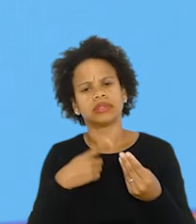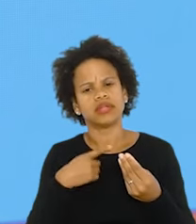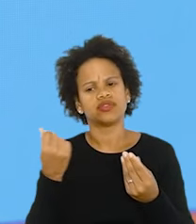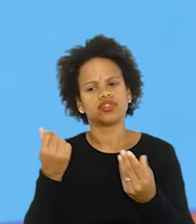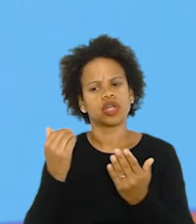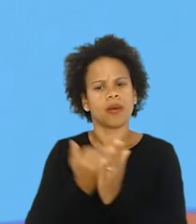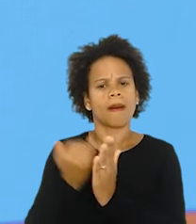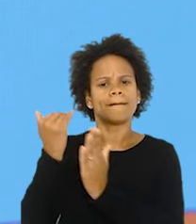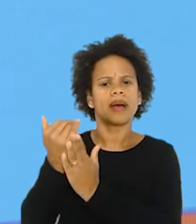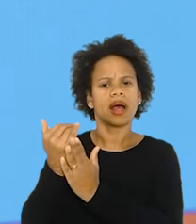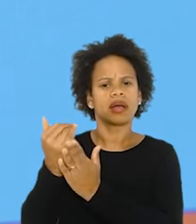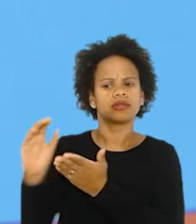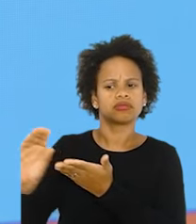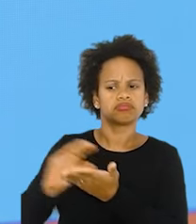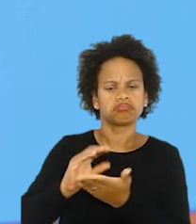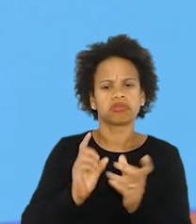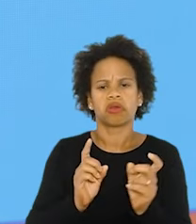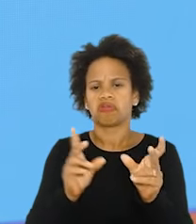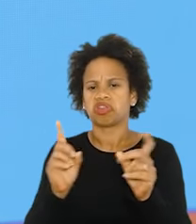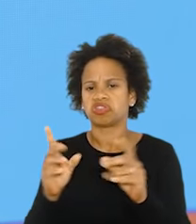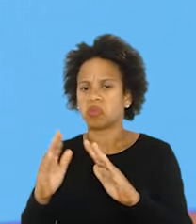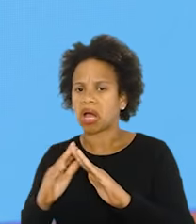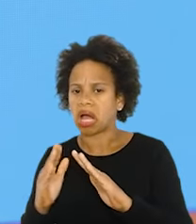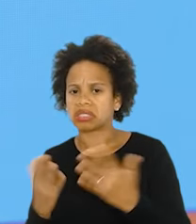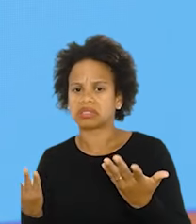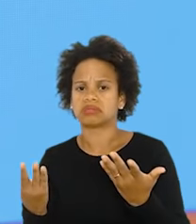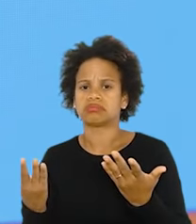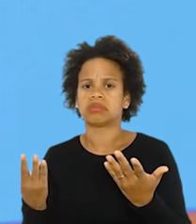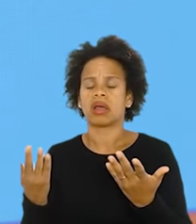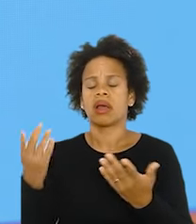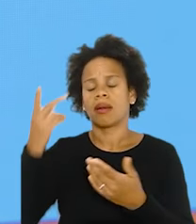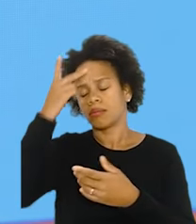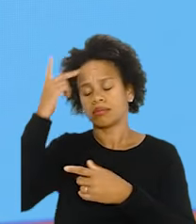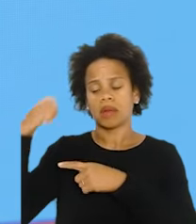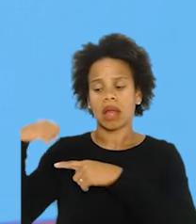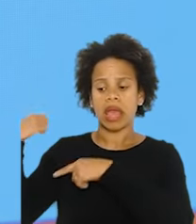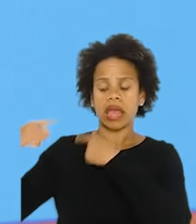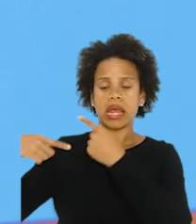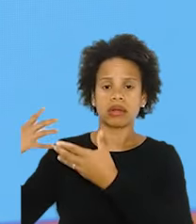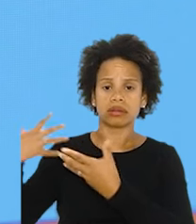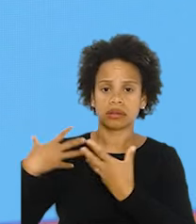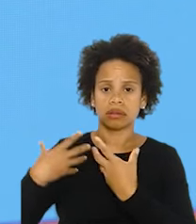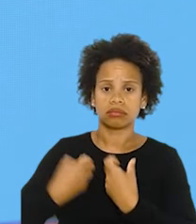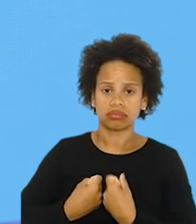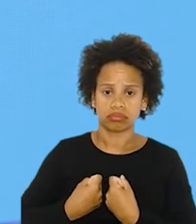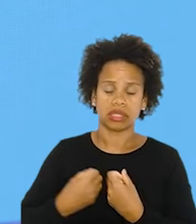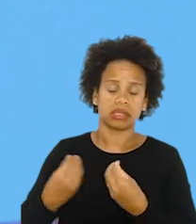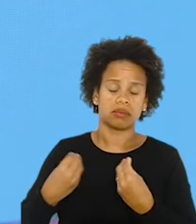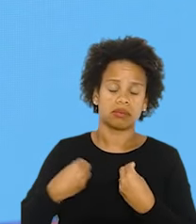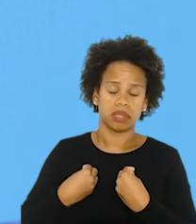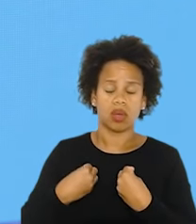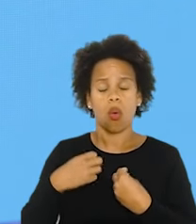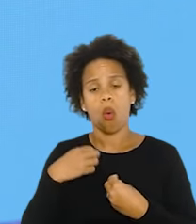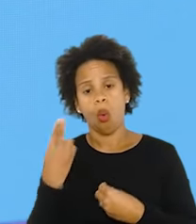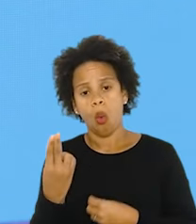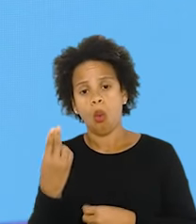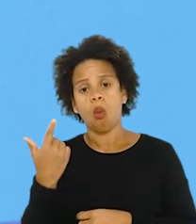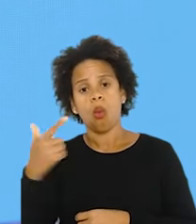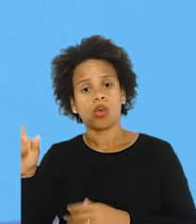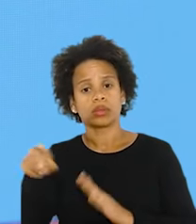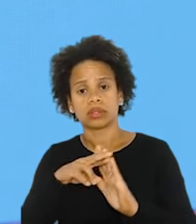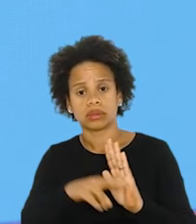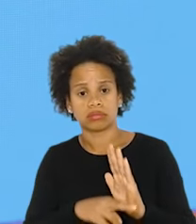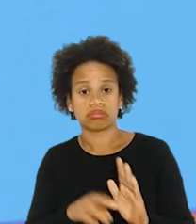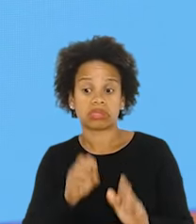exra que entrou no sua conta vendeu uma casa se você recebeu alguma herança ou outra questão que entra na regra do Imposto de Renda aí c